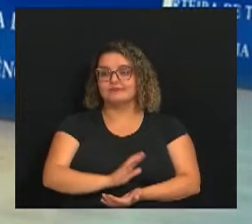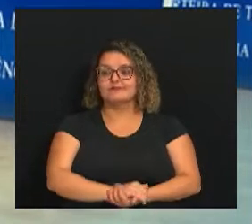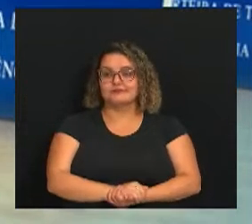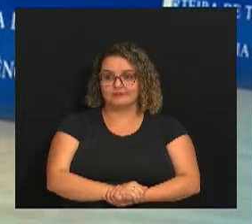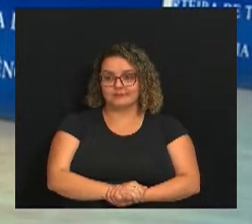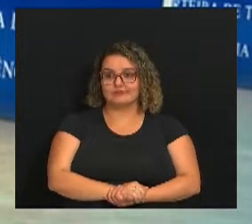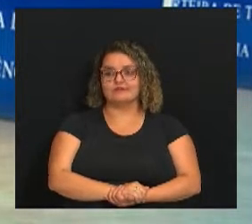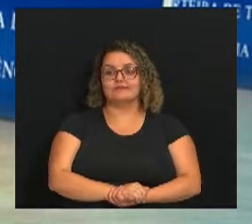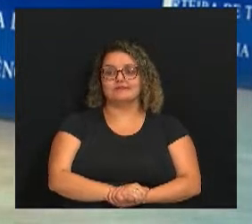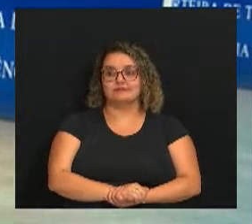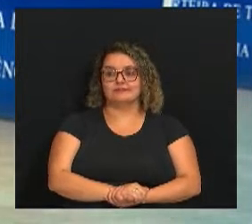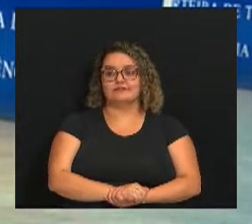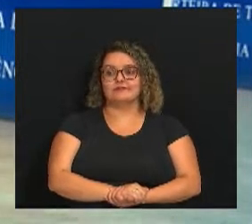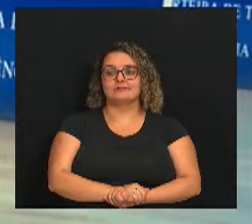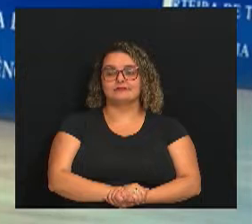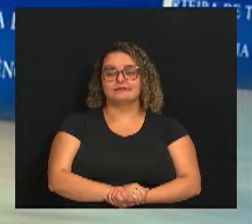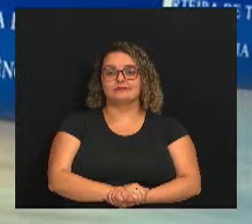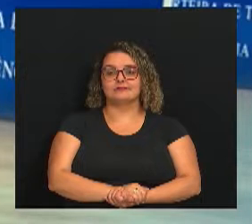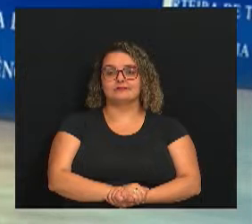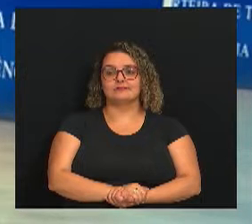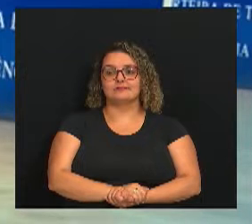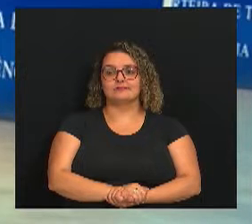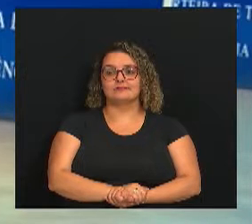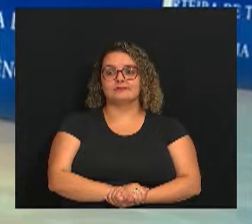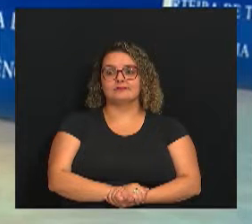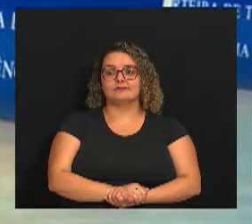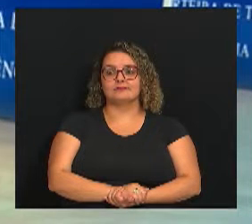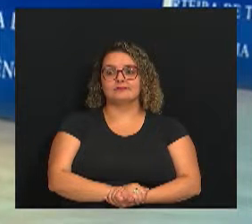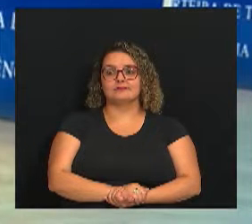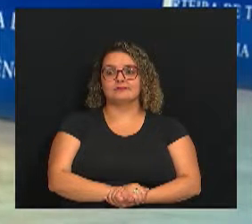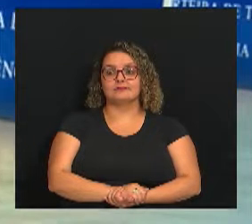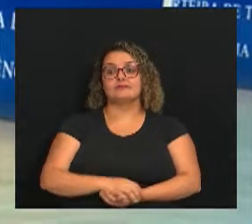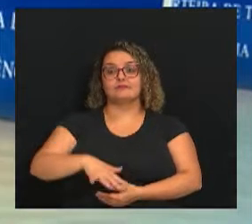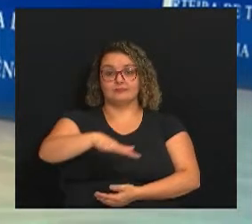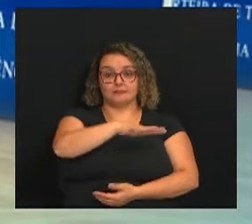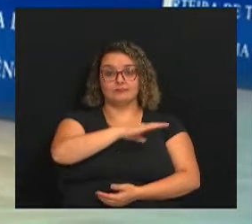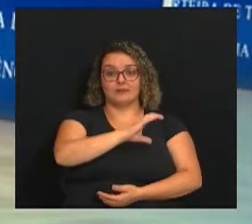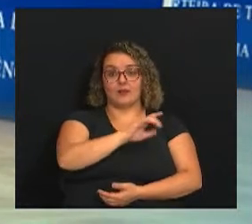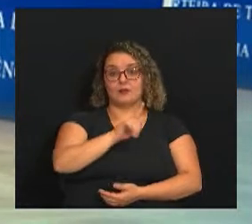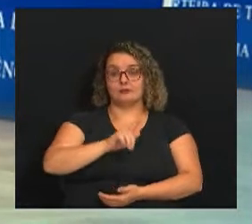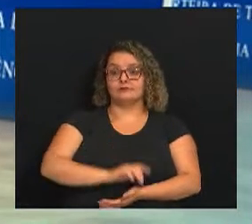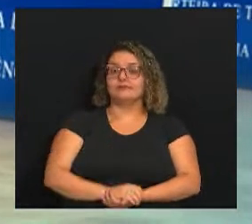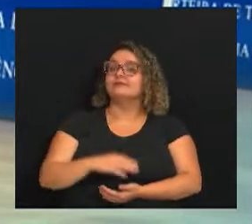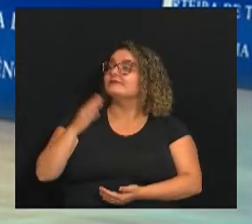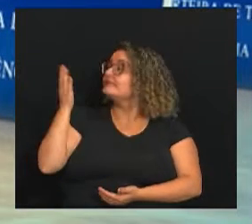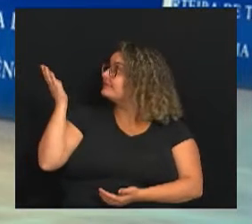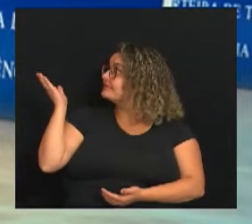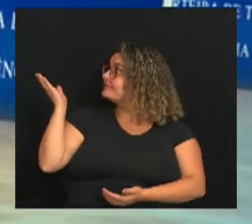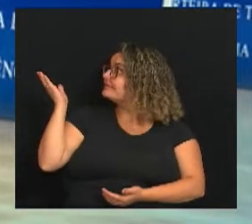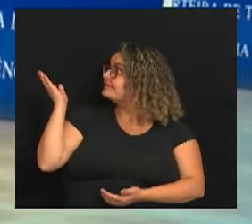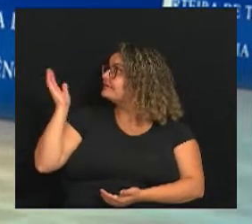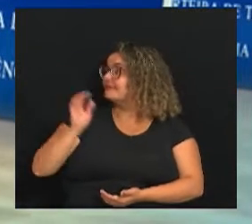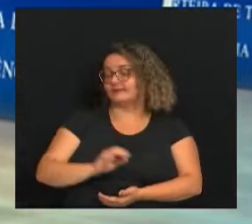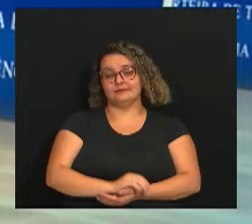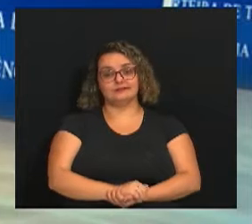Shopping Espaço Ouro Verde, no primeiro andar. Já a unidade Campo Grande, na Rua Manuel Machado